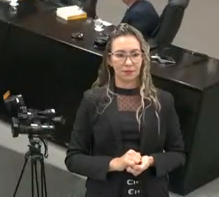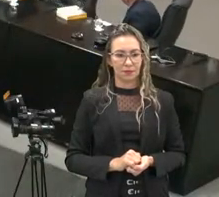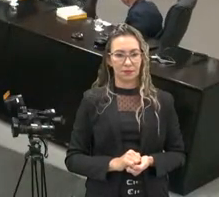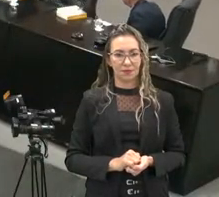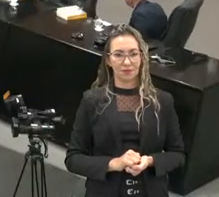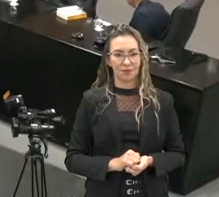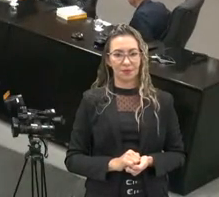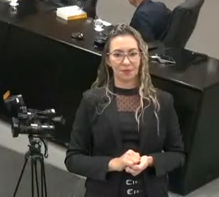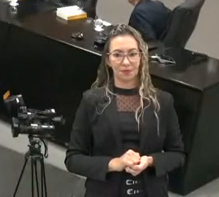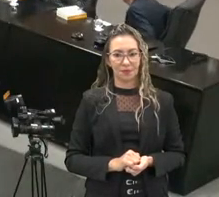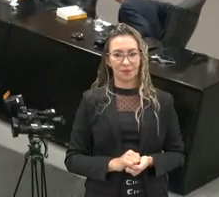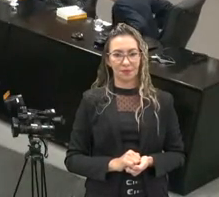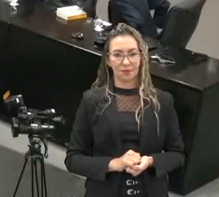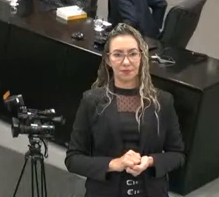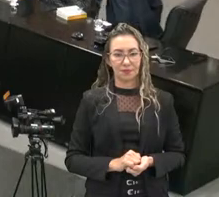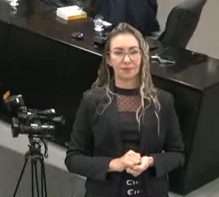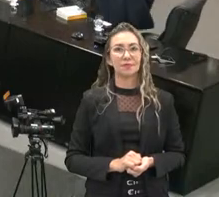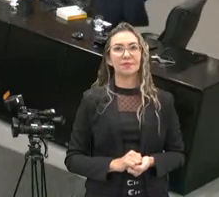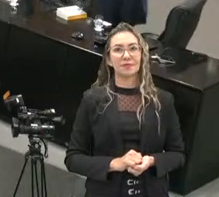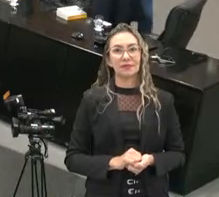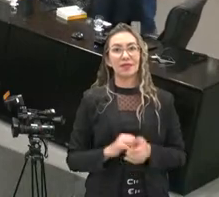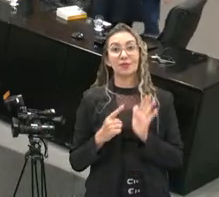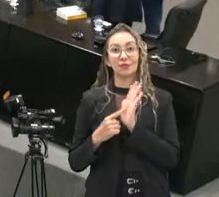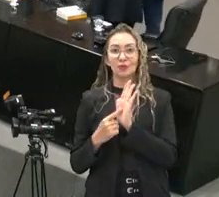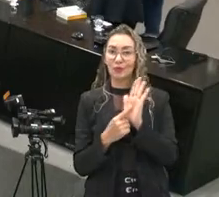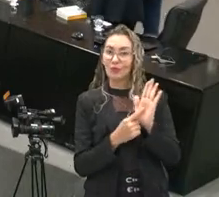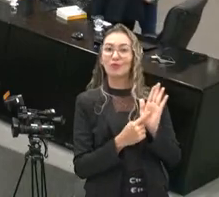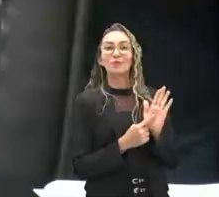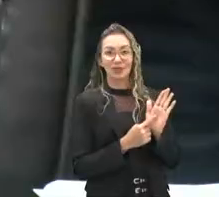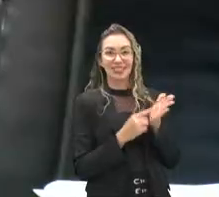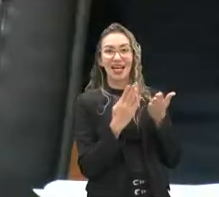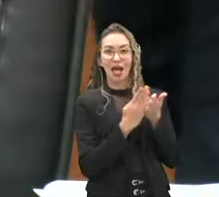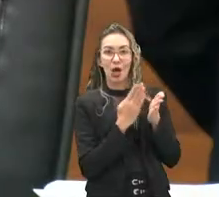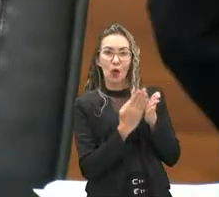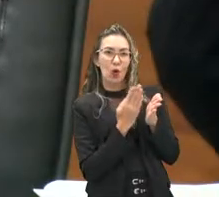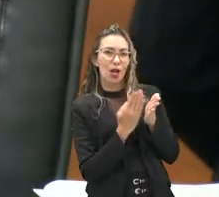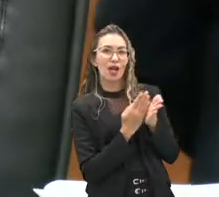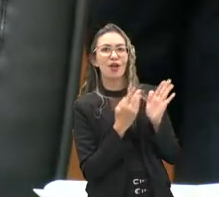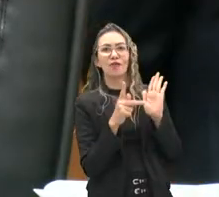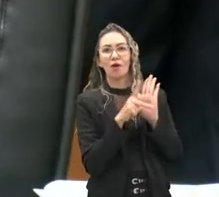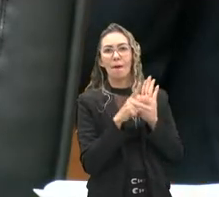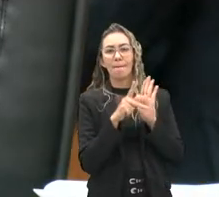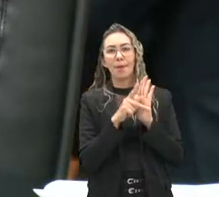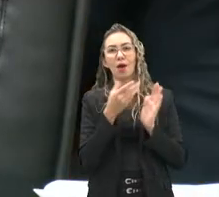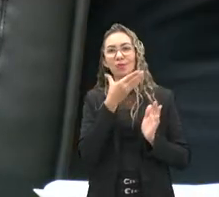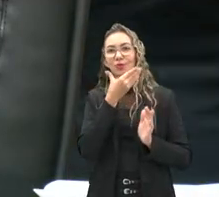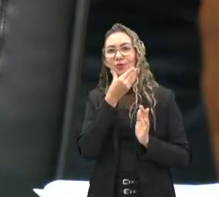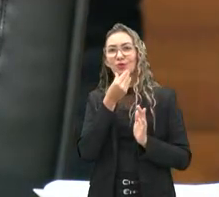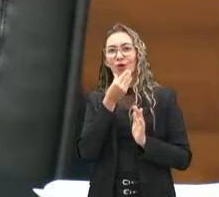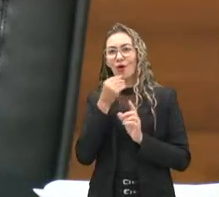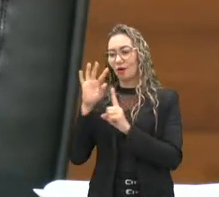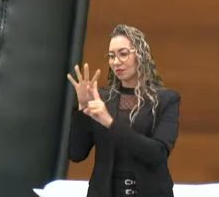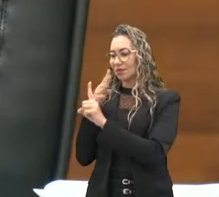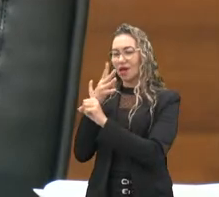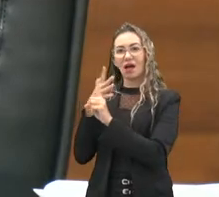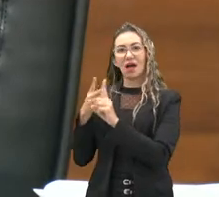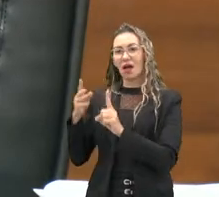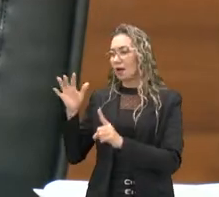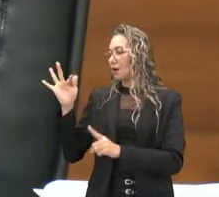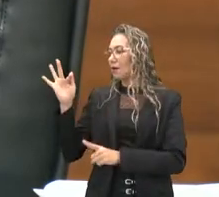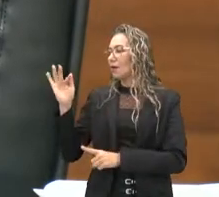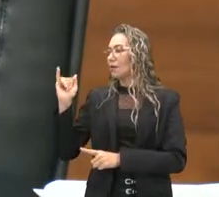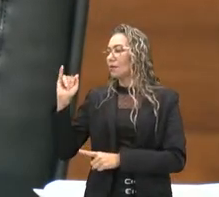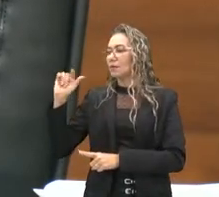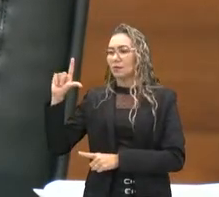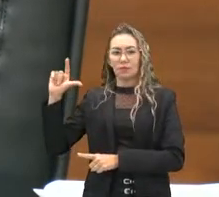Para uma breve exposição sobre o seu lançamento hoje do livro Filinto Miller, com a palavra João Carlos Vicente, professor